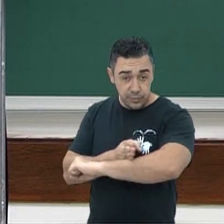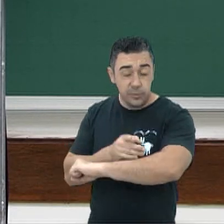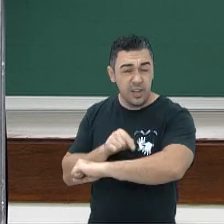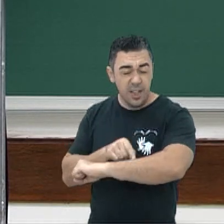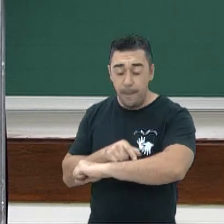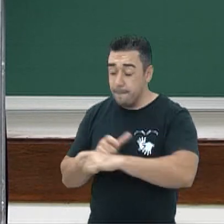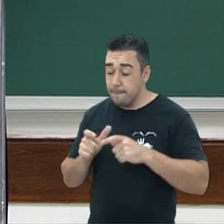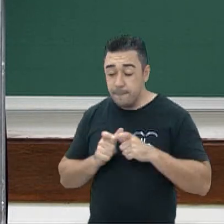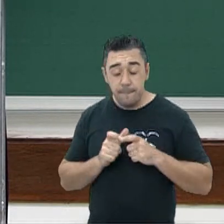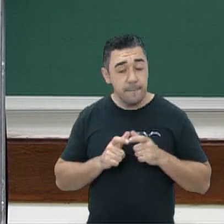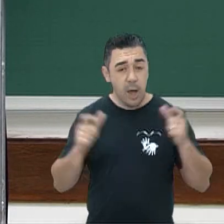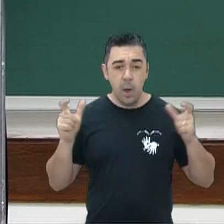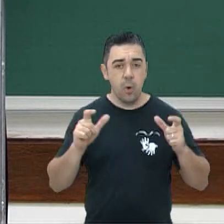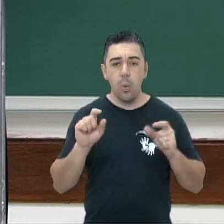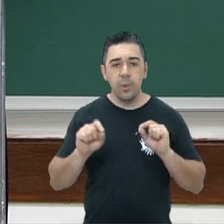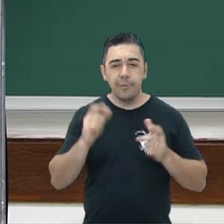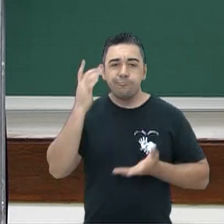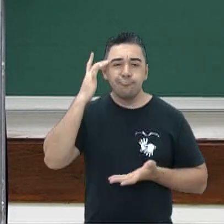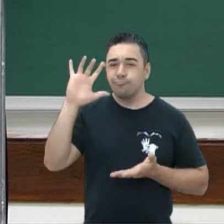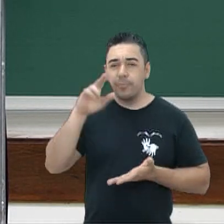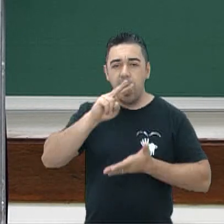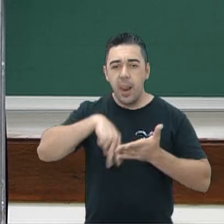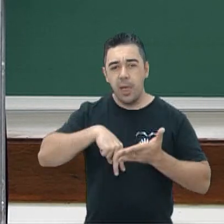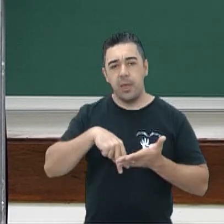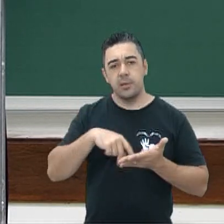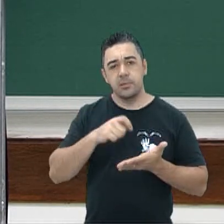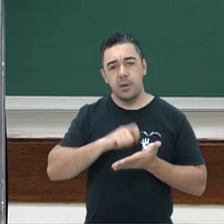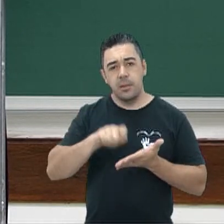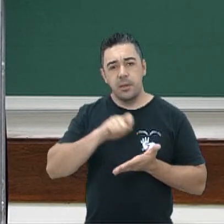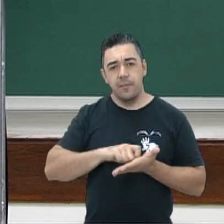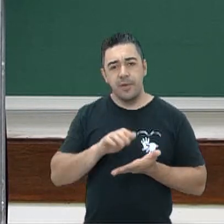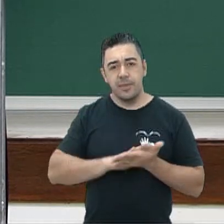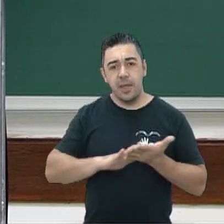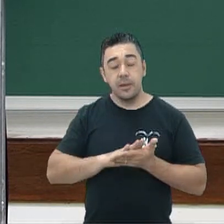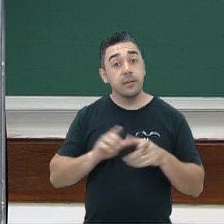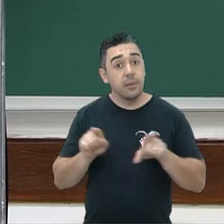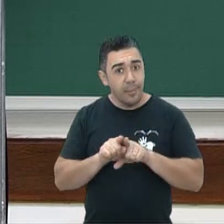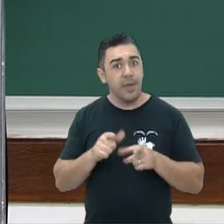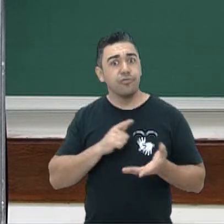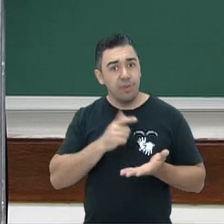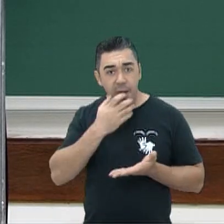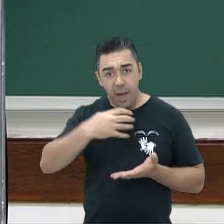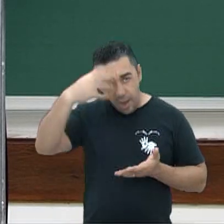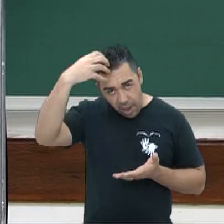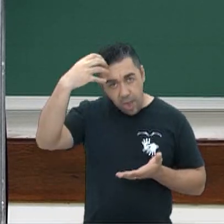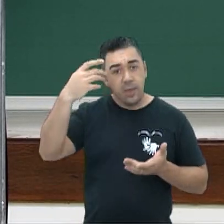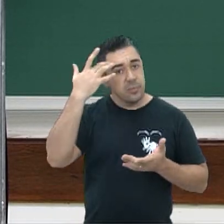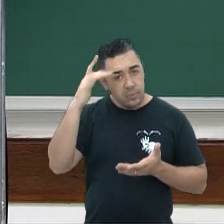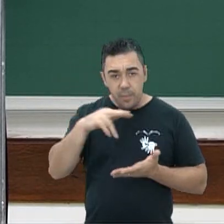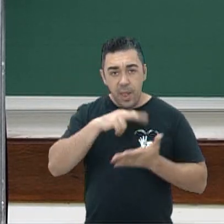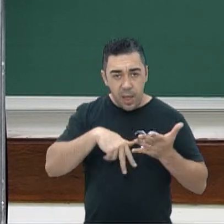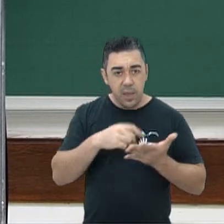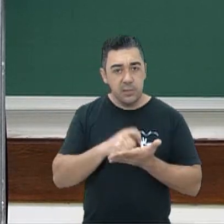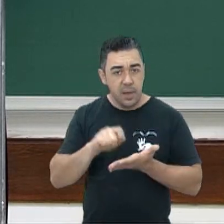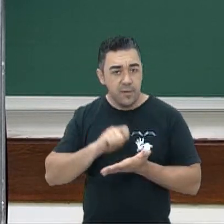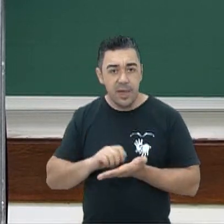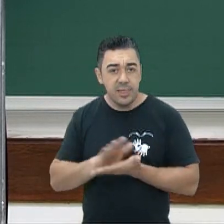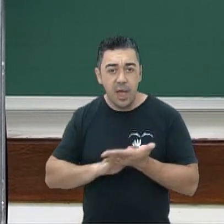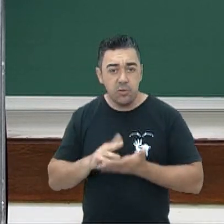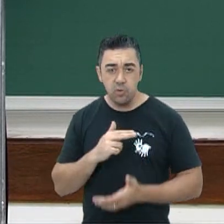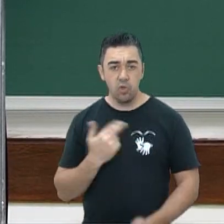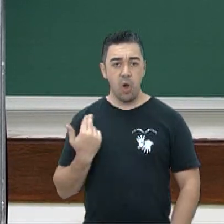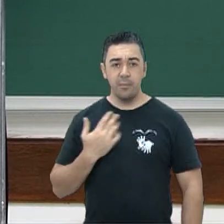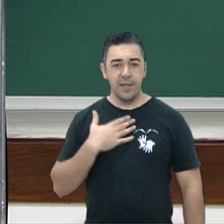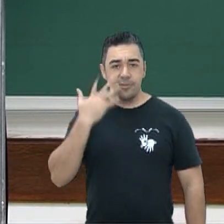grande maioria, era iletrado, analfabetos. Até reis analfabetos a gente tem no período medieval, que não sabiam nem escrever o